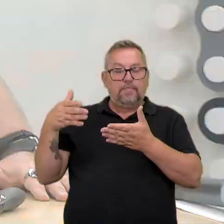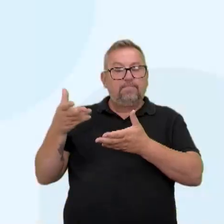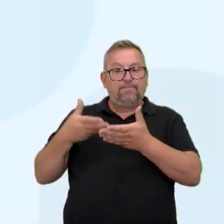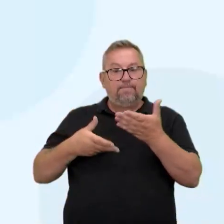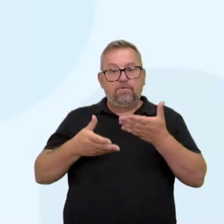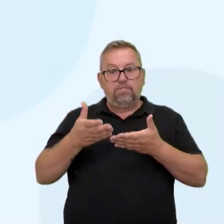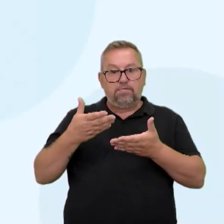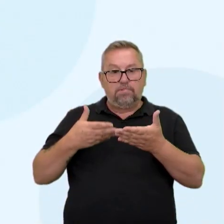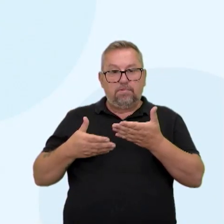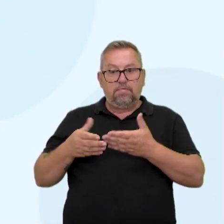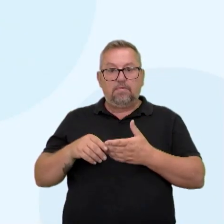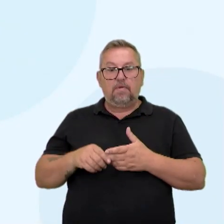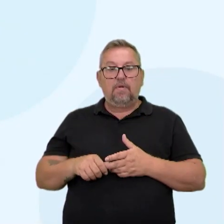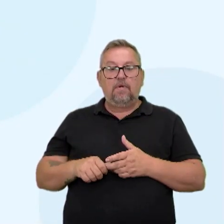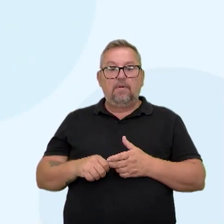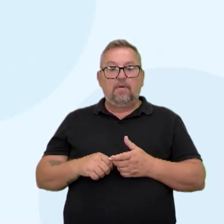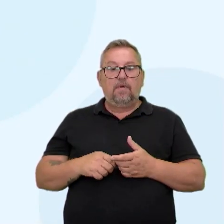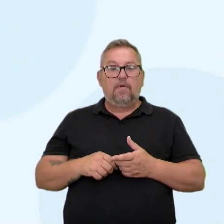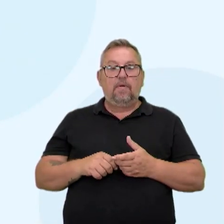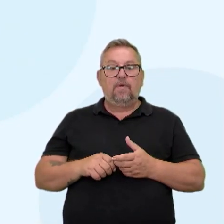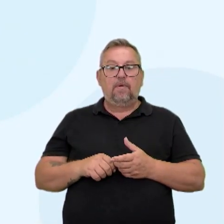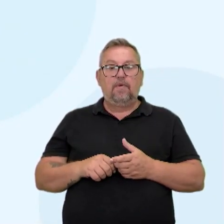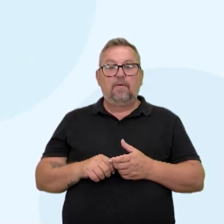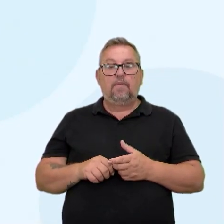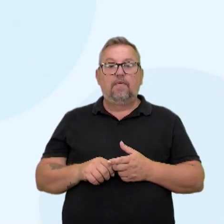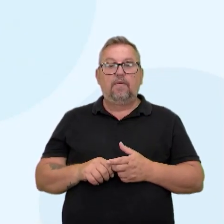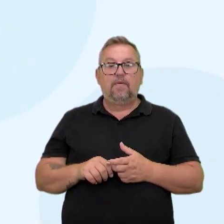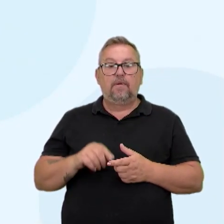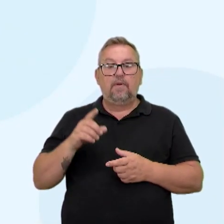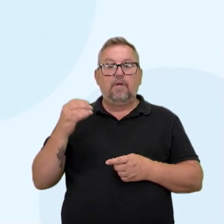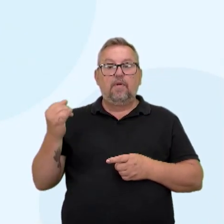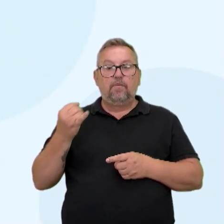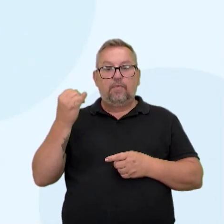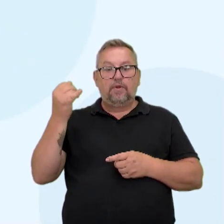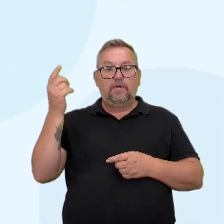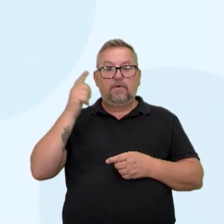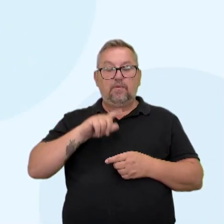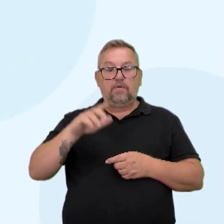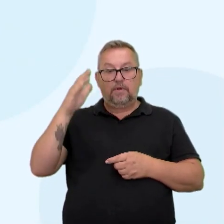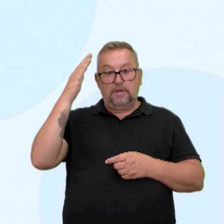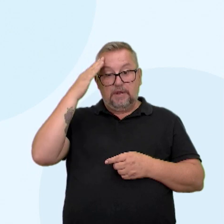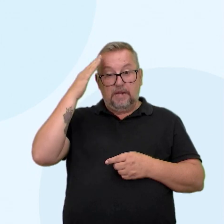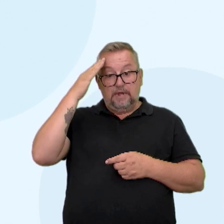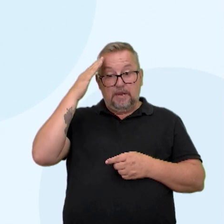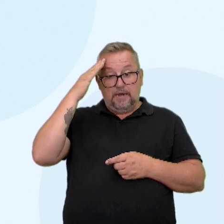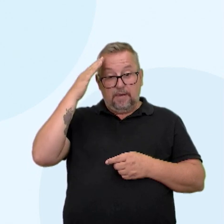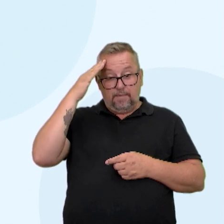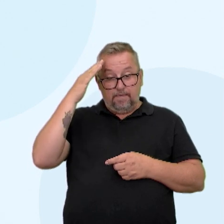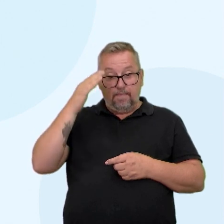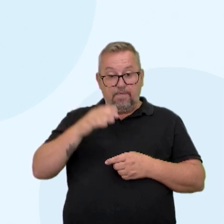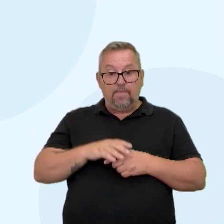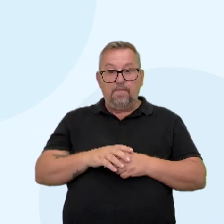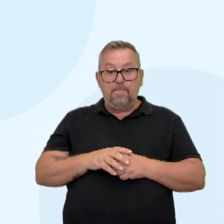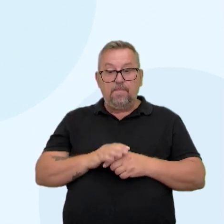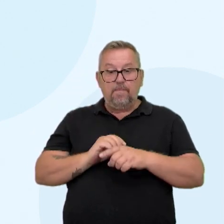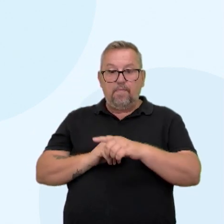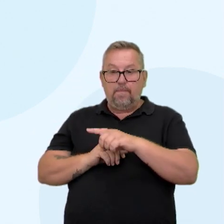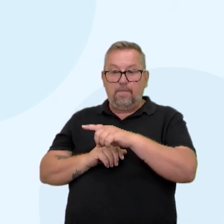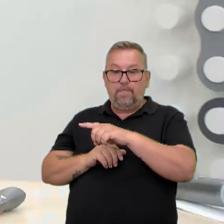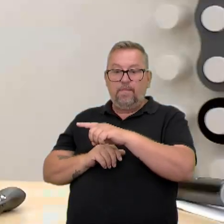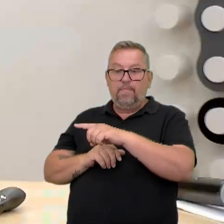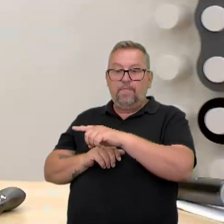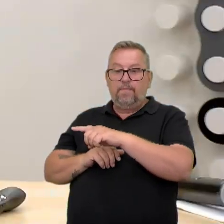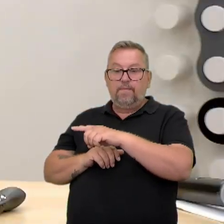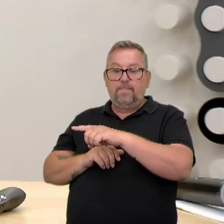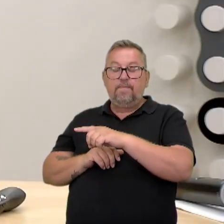coloca de novo lá na tela as orientações, é isso aí. A importância de entender os perfis das populações, que nós também discutimos